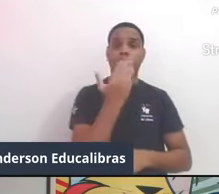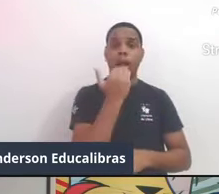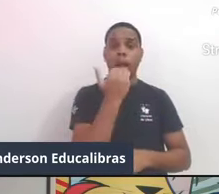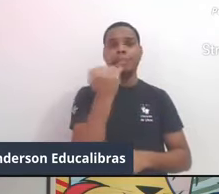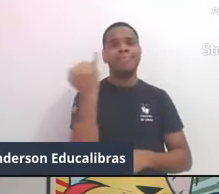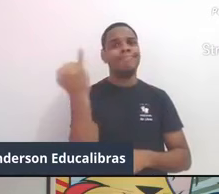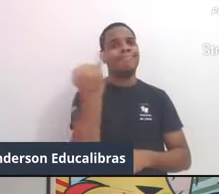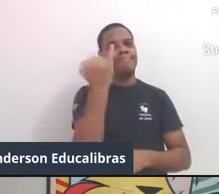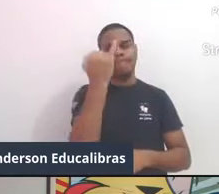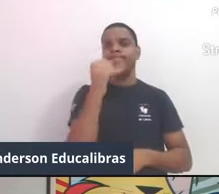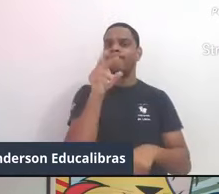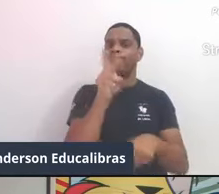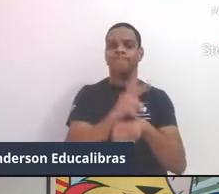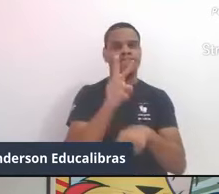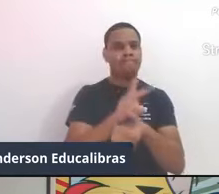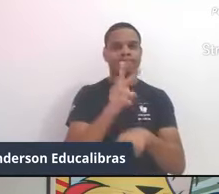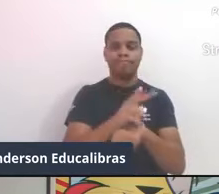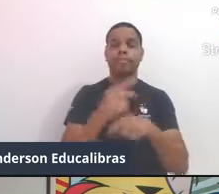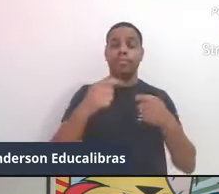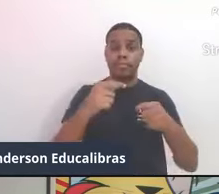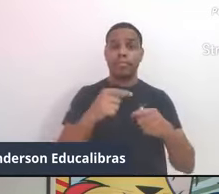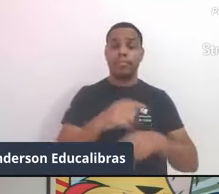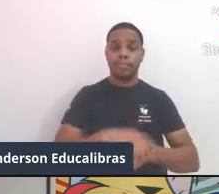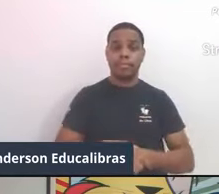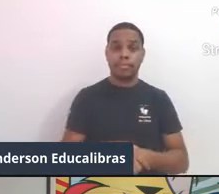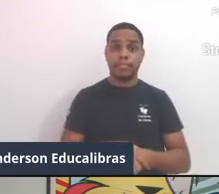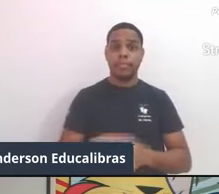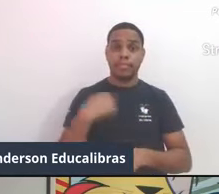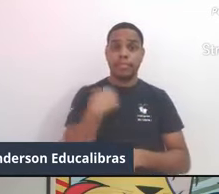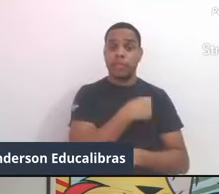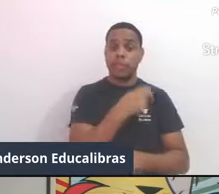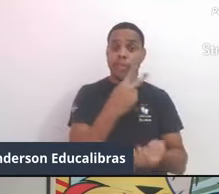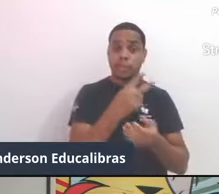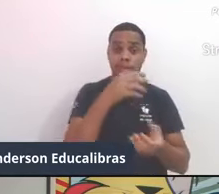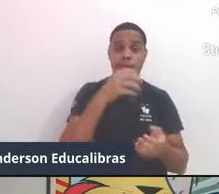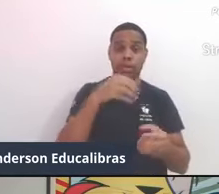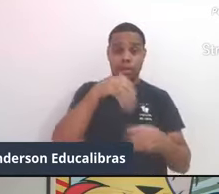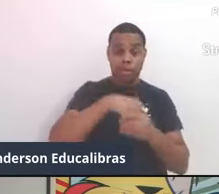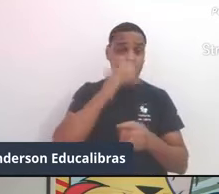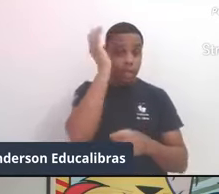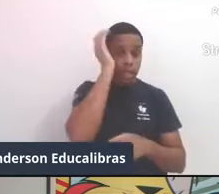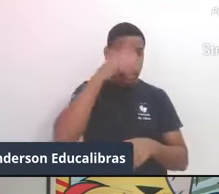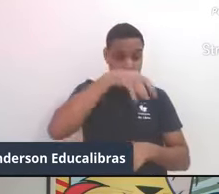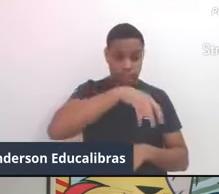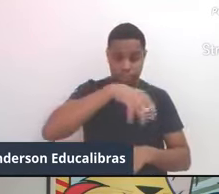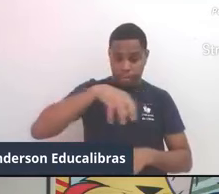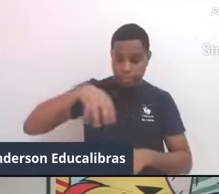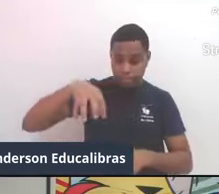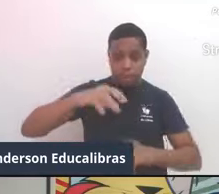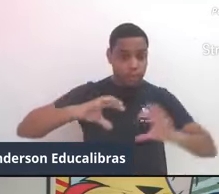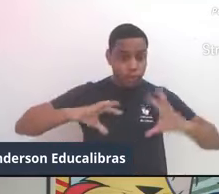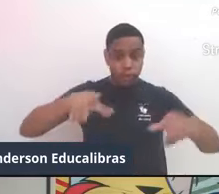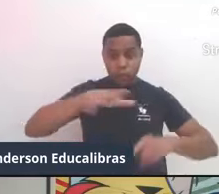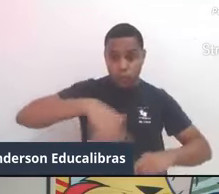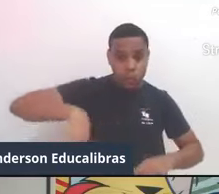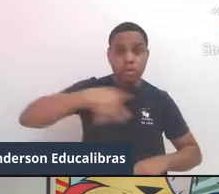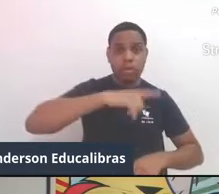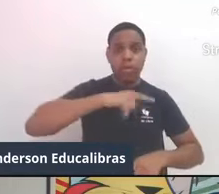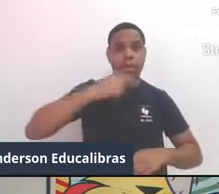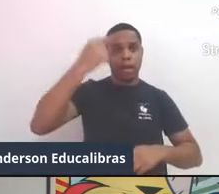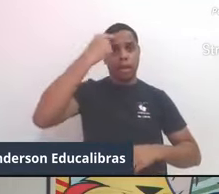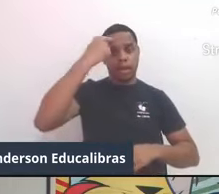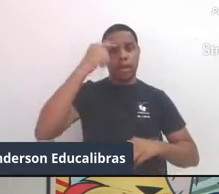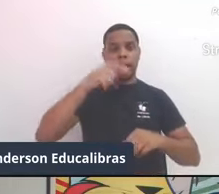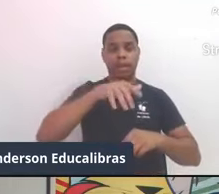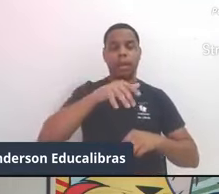alimentar está presente em todas as nossas unidades, para todos os públicos, e nesse período